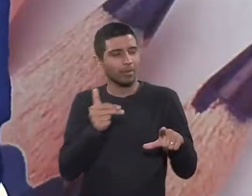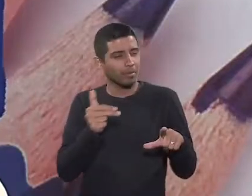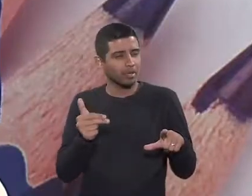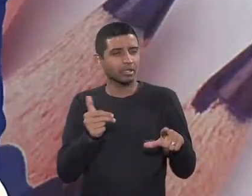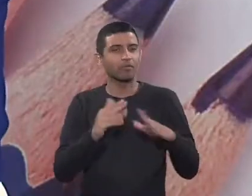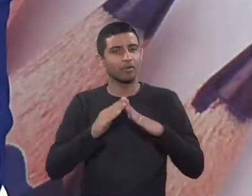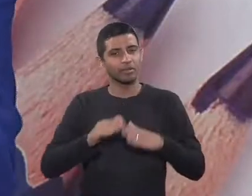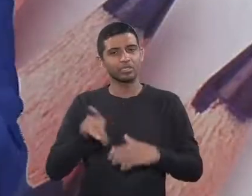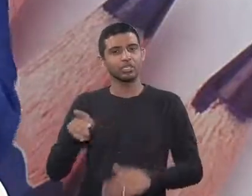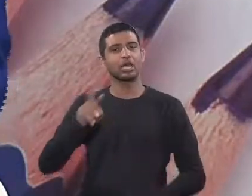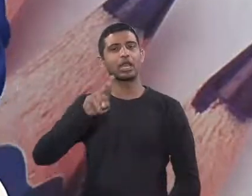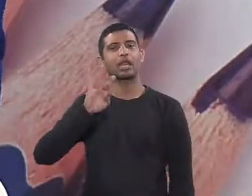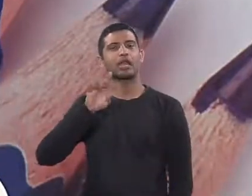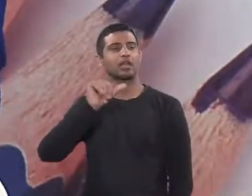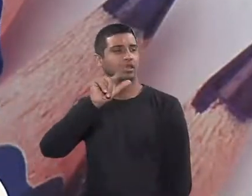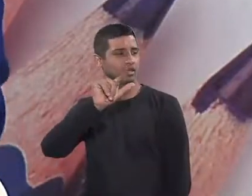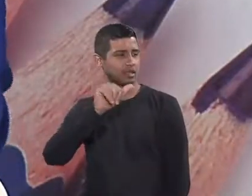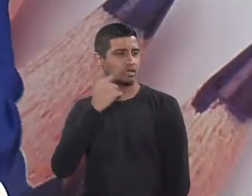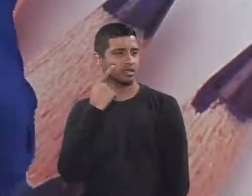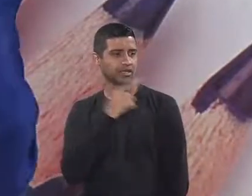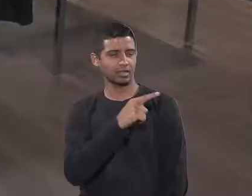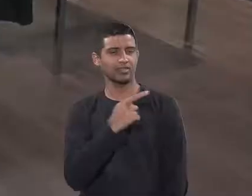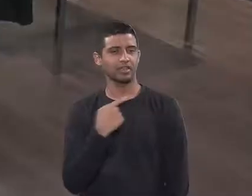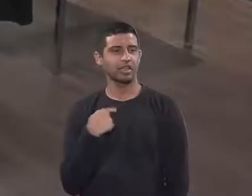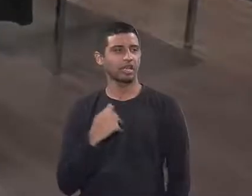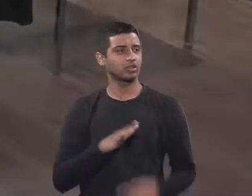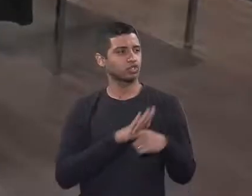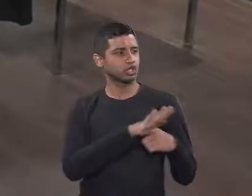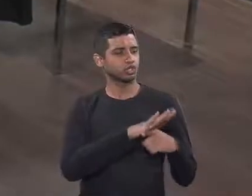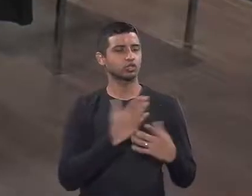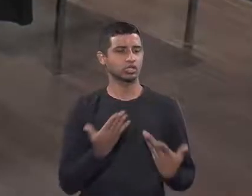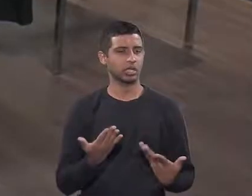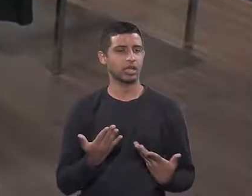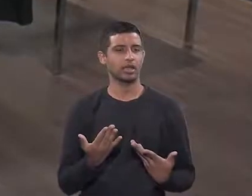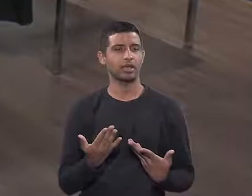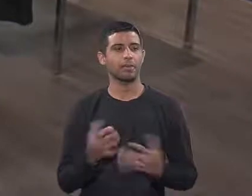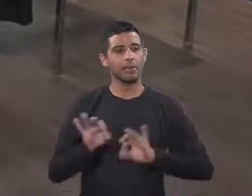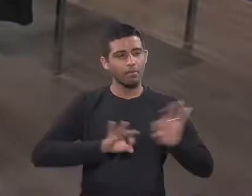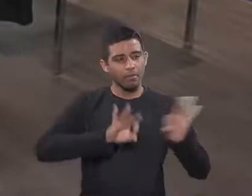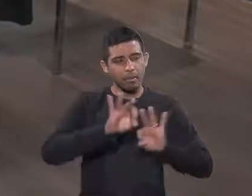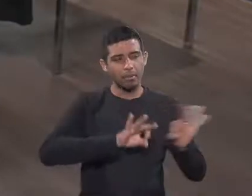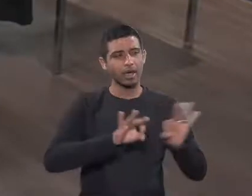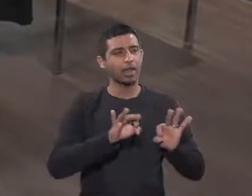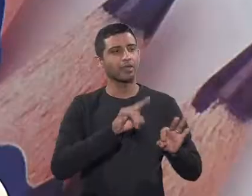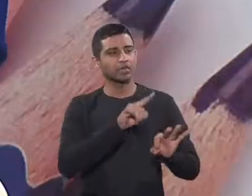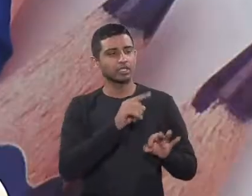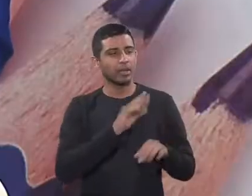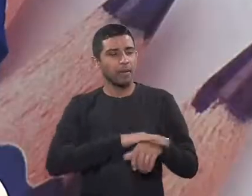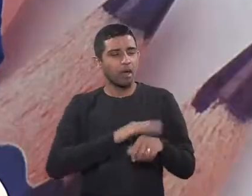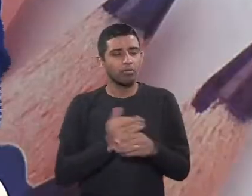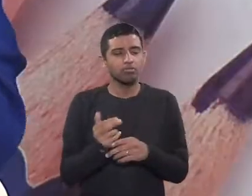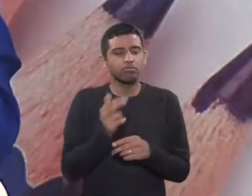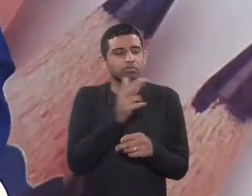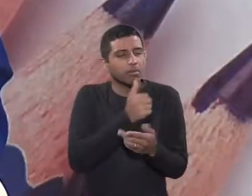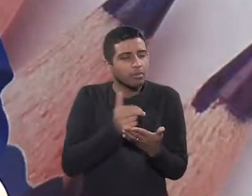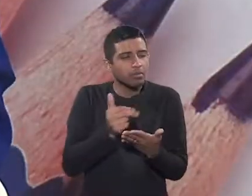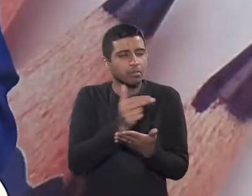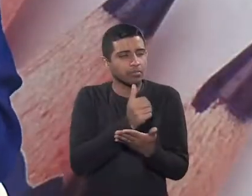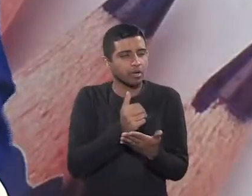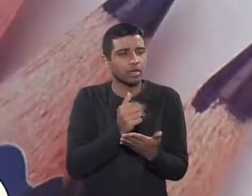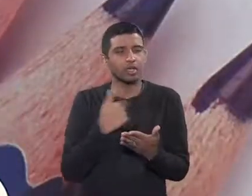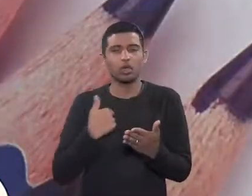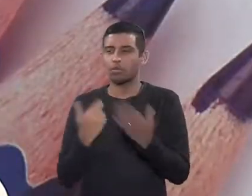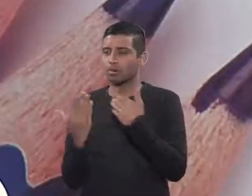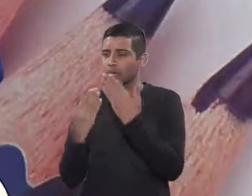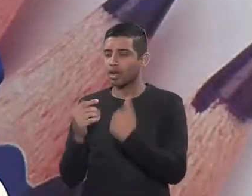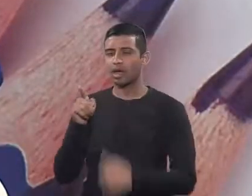vou pedir para a Rita ir colocando o cavalete. Ela vai pintar um pouquinho, enquanto isso eu estou mais no papo aqui com a